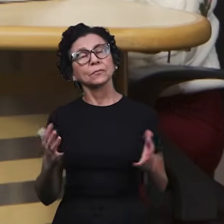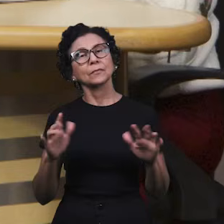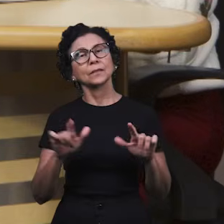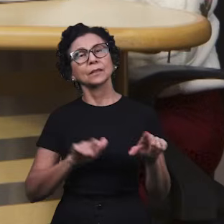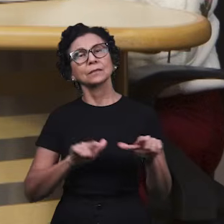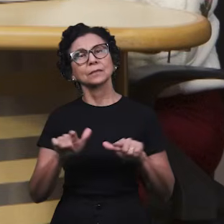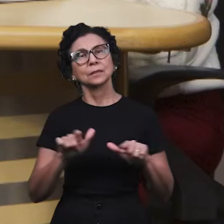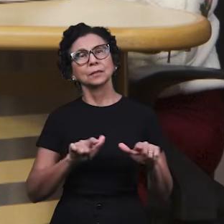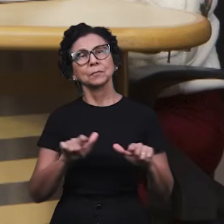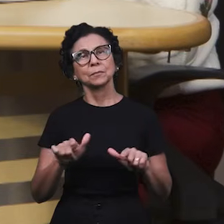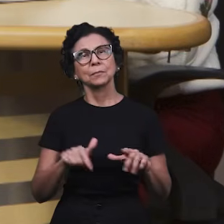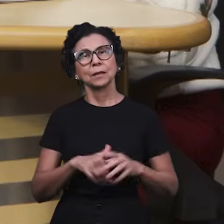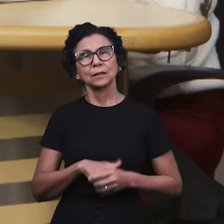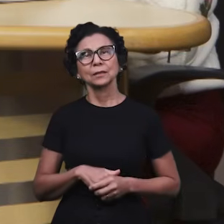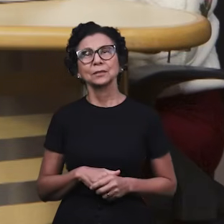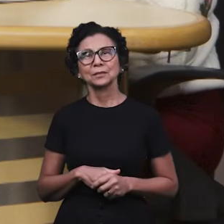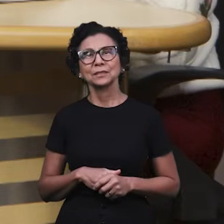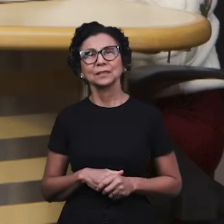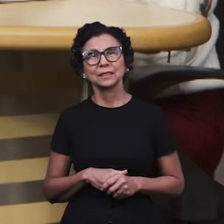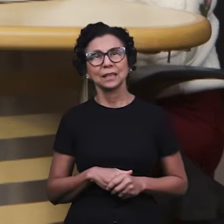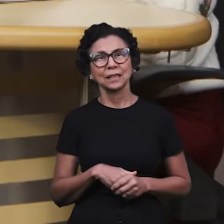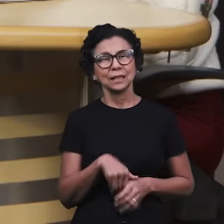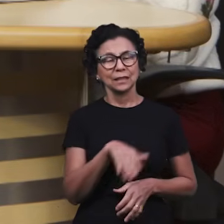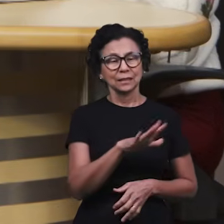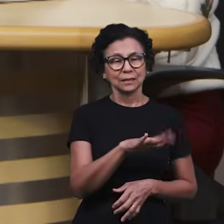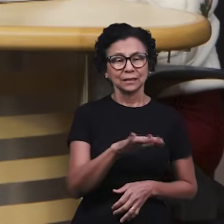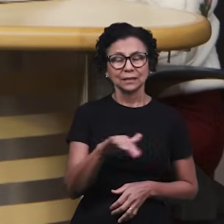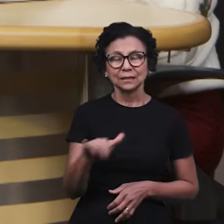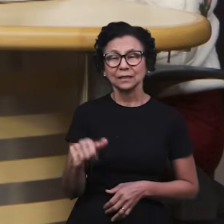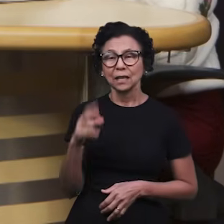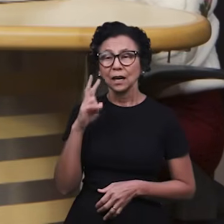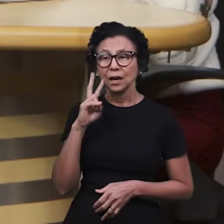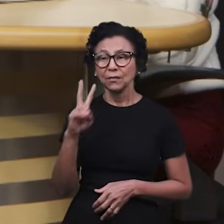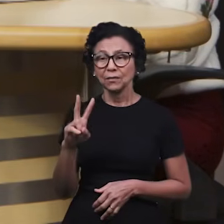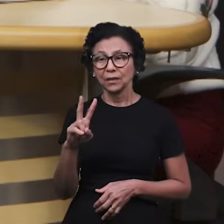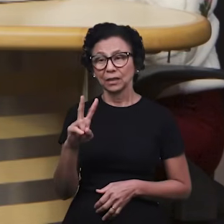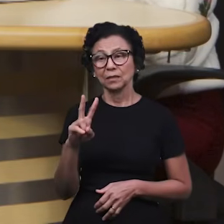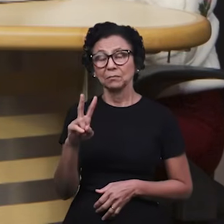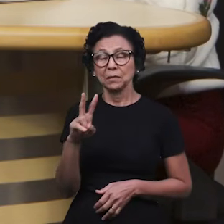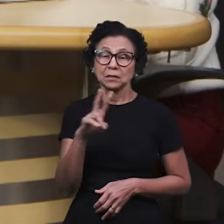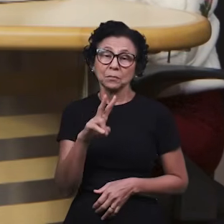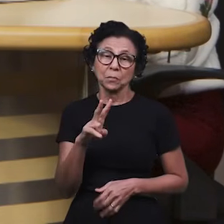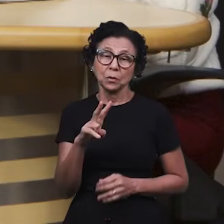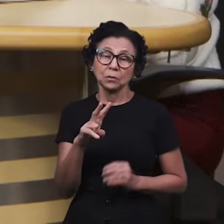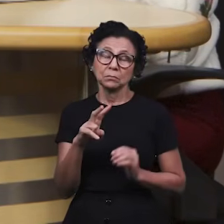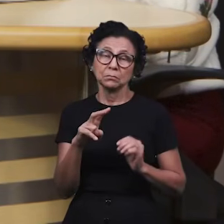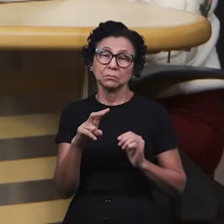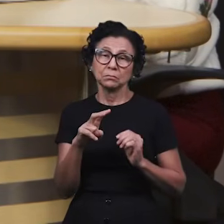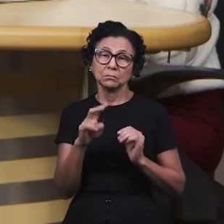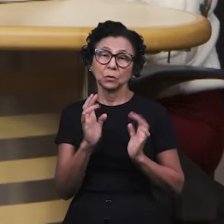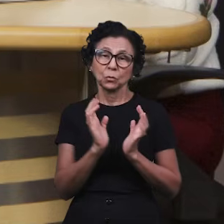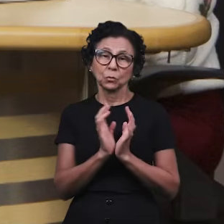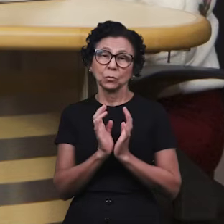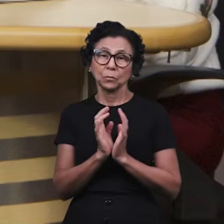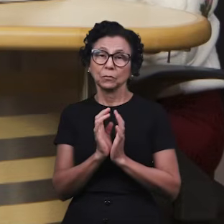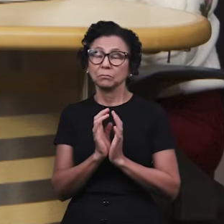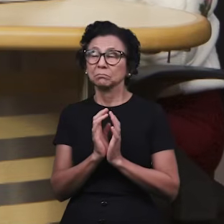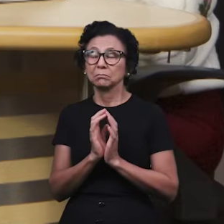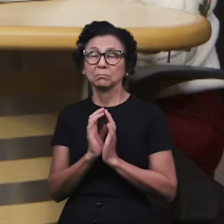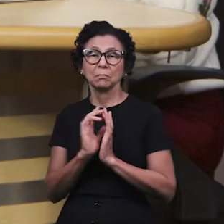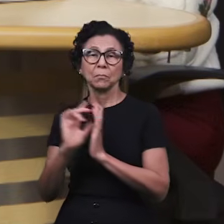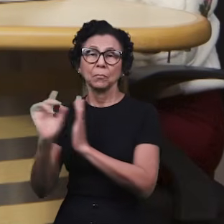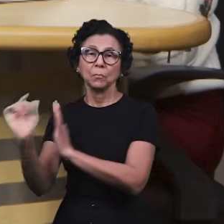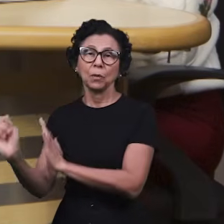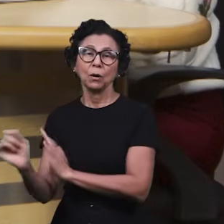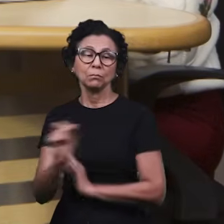as crianças, depois que a gente passa, elas ficam com a história gravada no coração. Porém, com a revistinha, nós